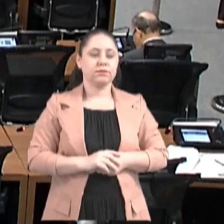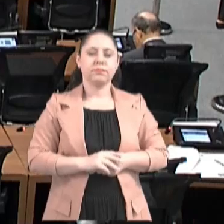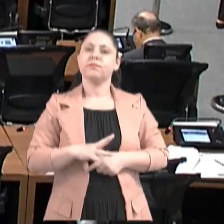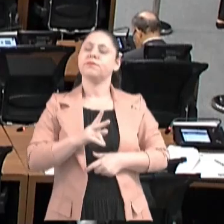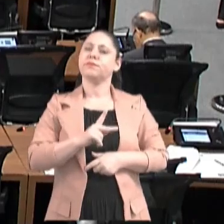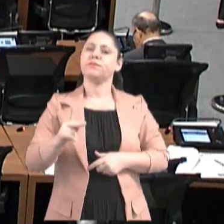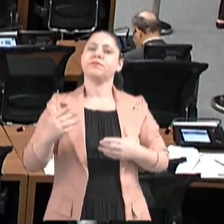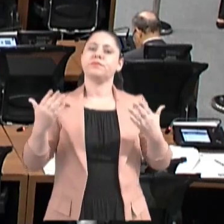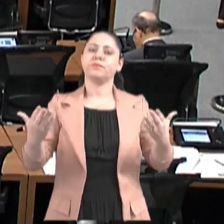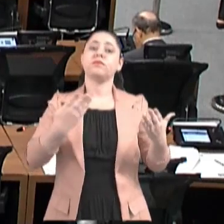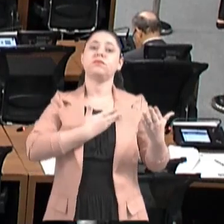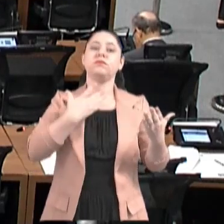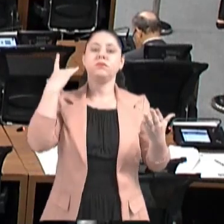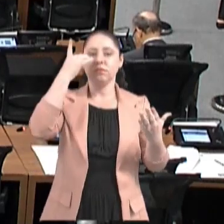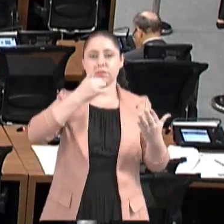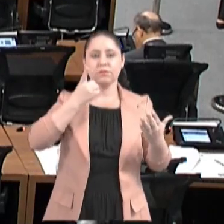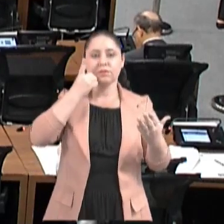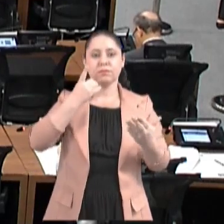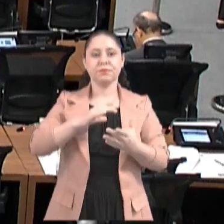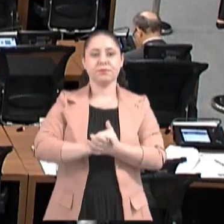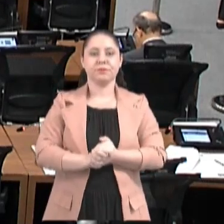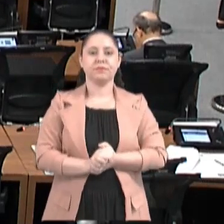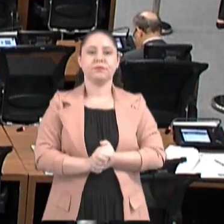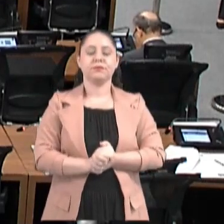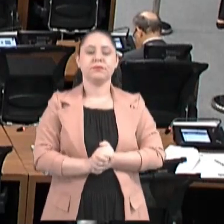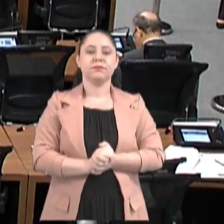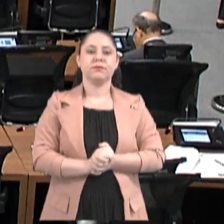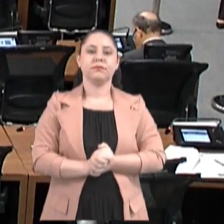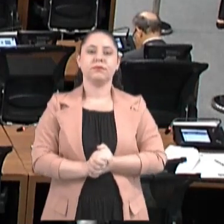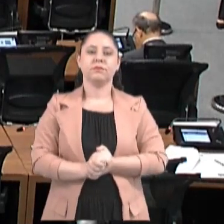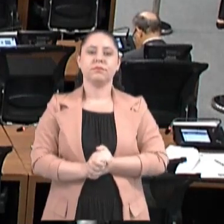Senhor presidente, colegas parlamentares,